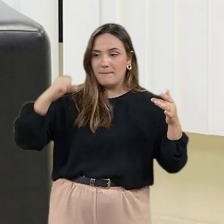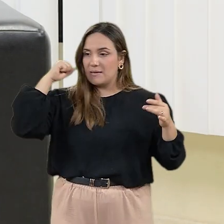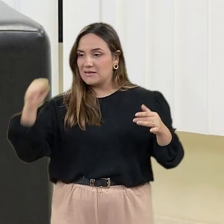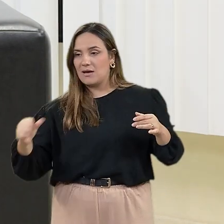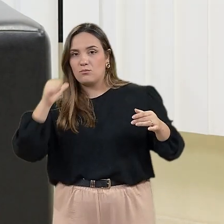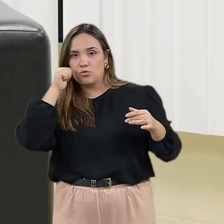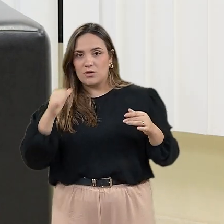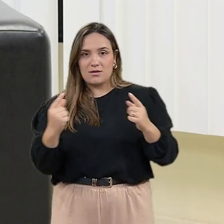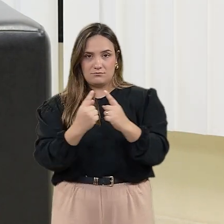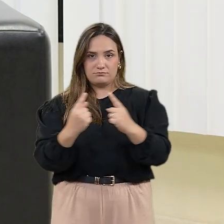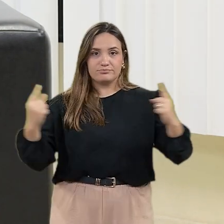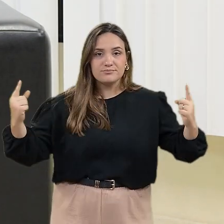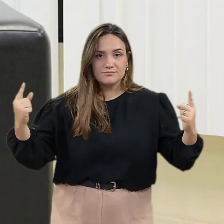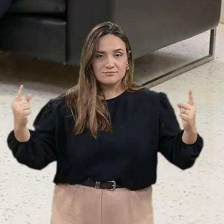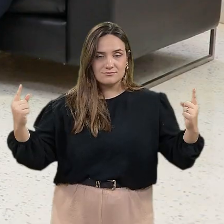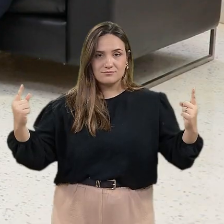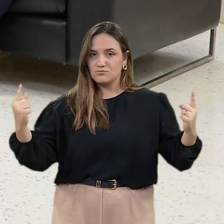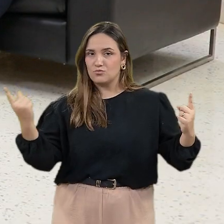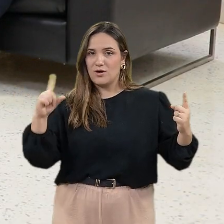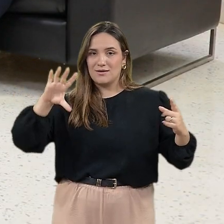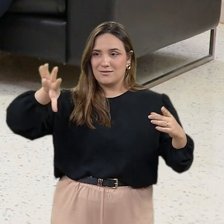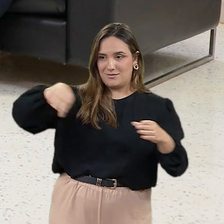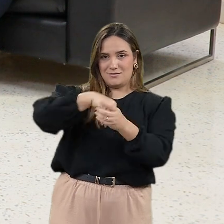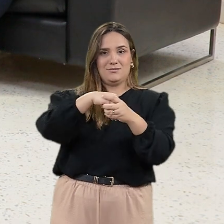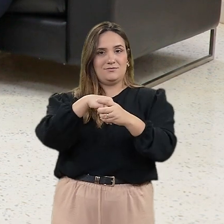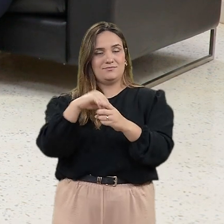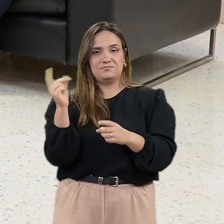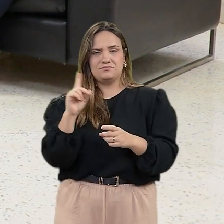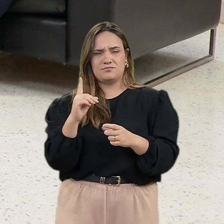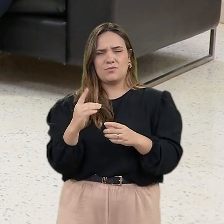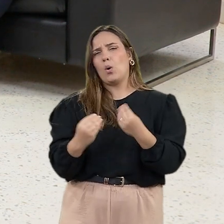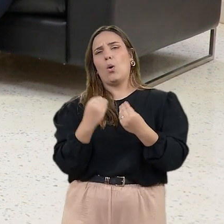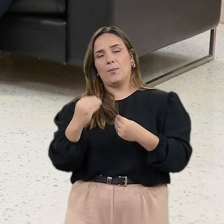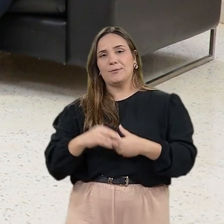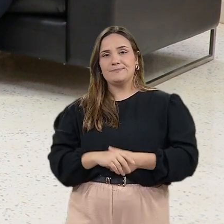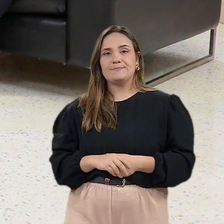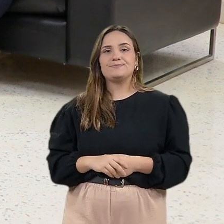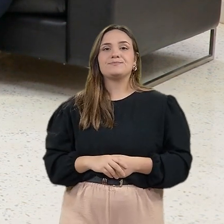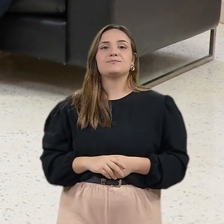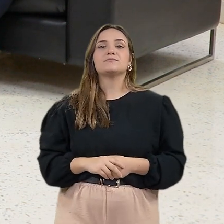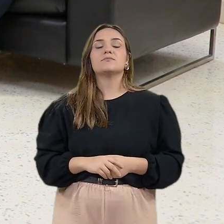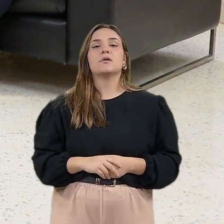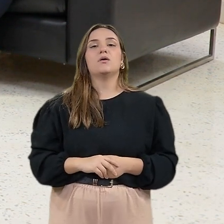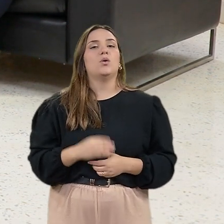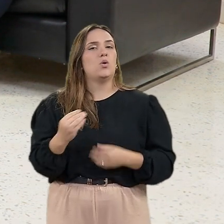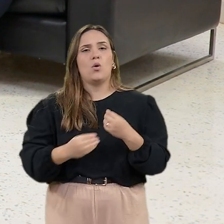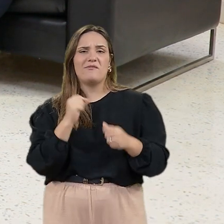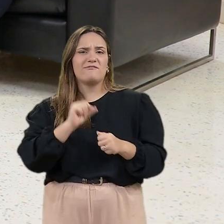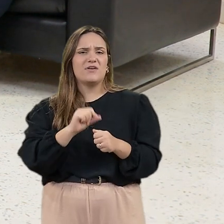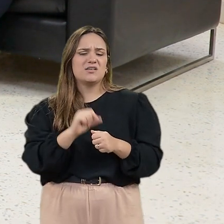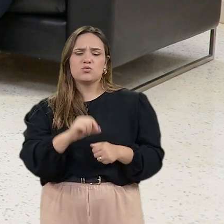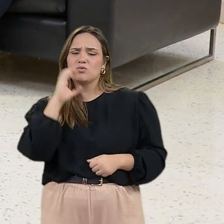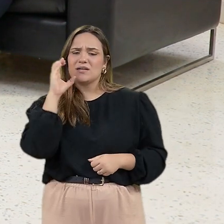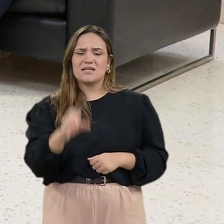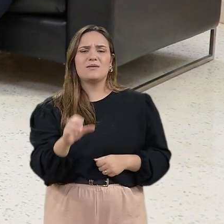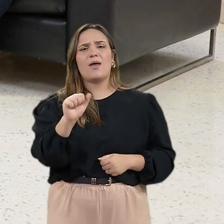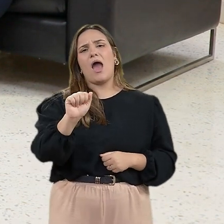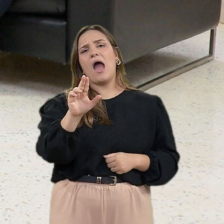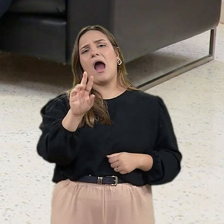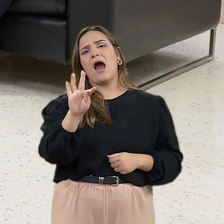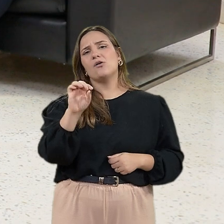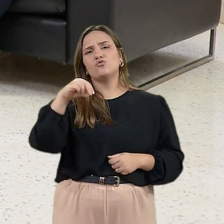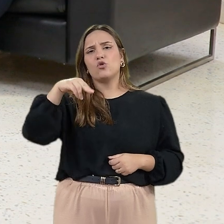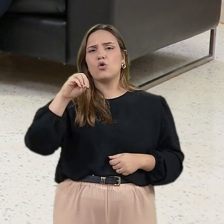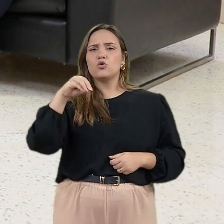se torna autônomo, né? Quando há uma densidade dentro da população